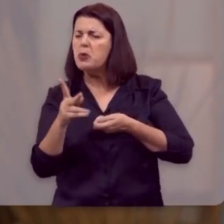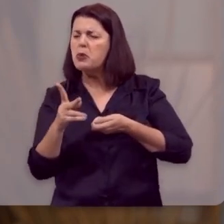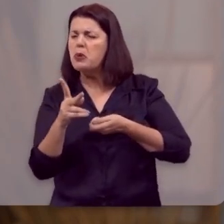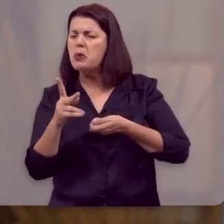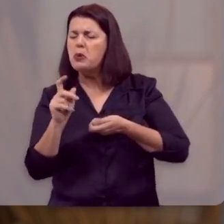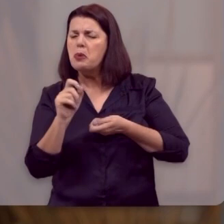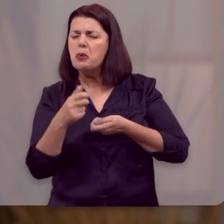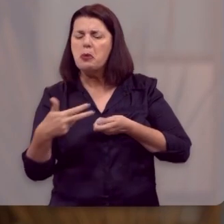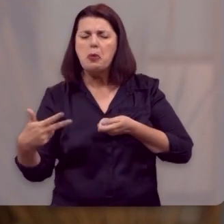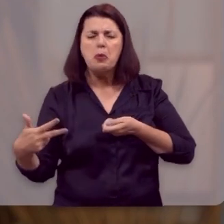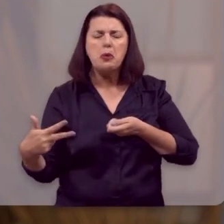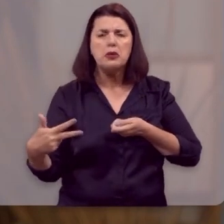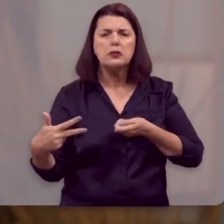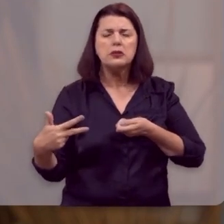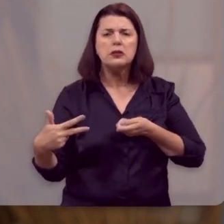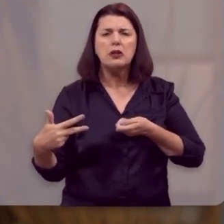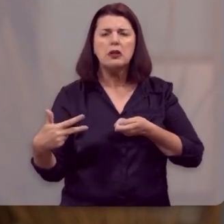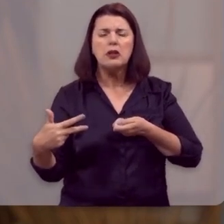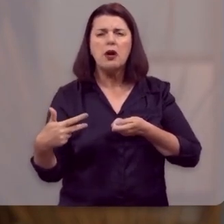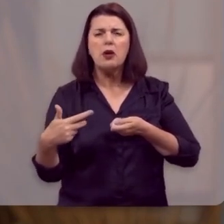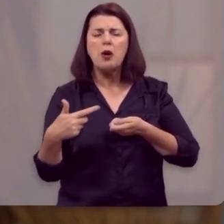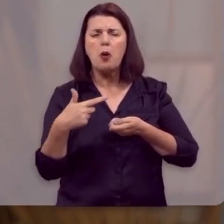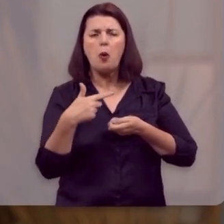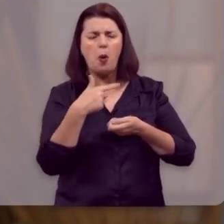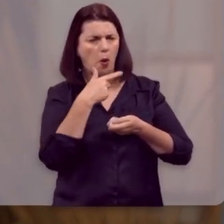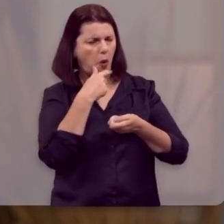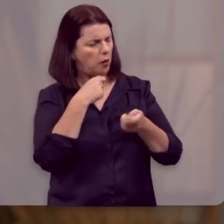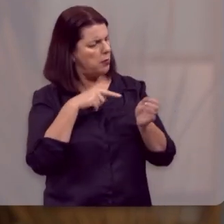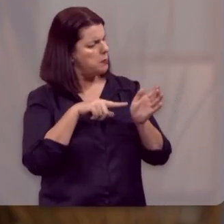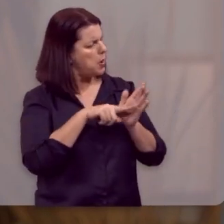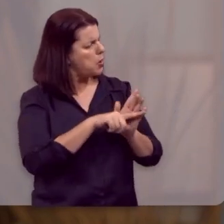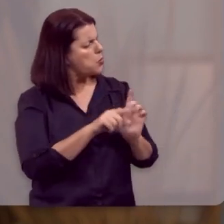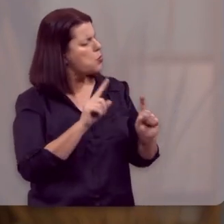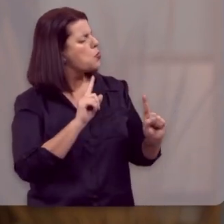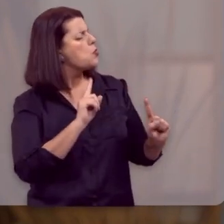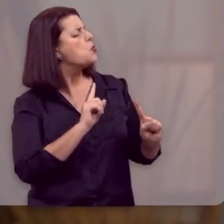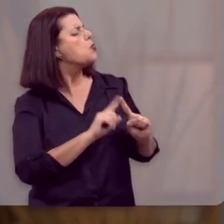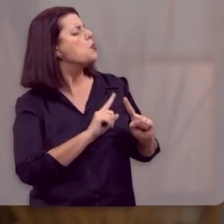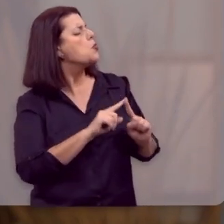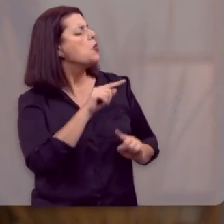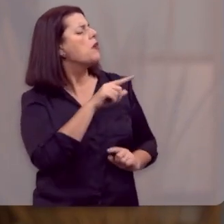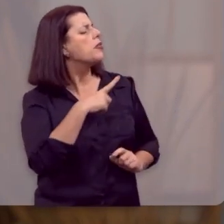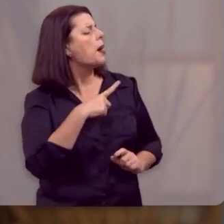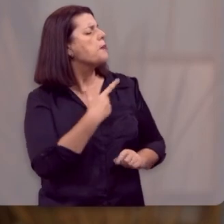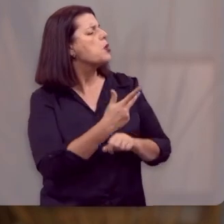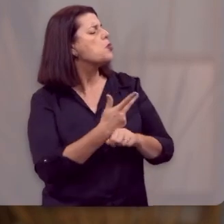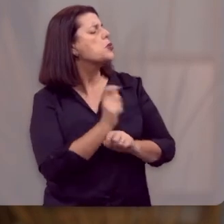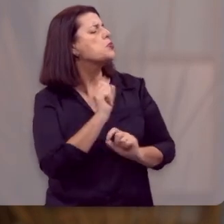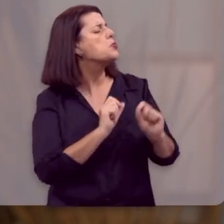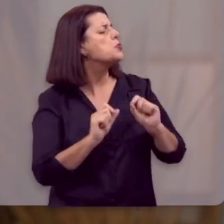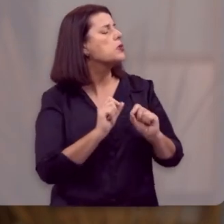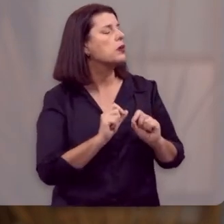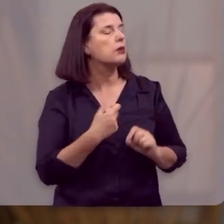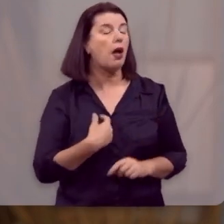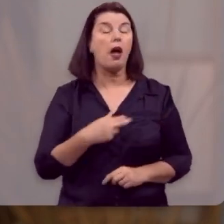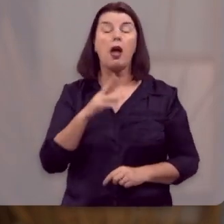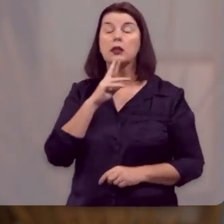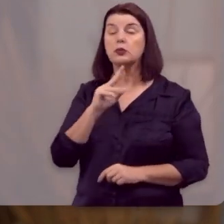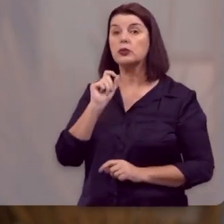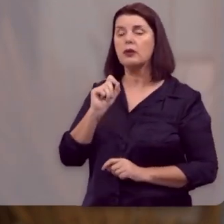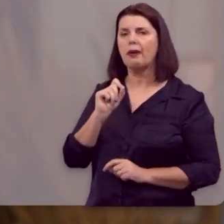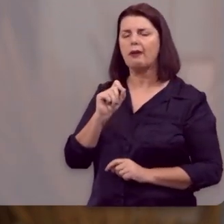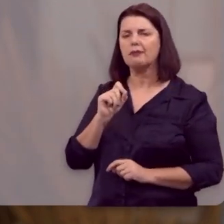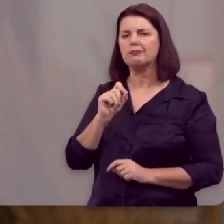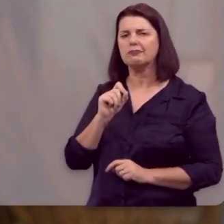coisa. Quando o interpelaram e perguntaram: o que você procura, Diógenes? Ele